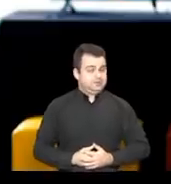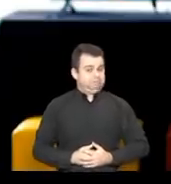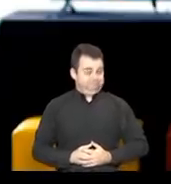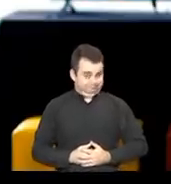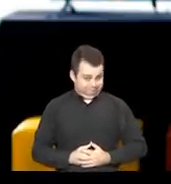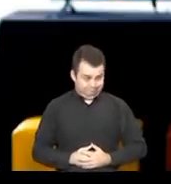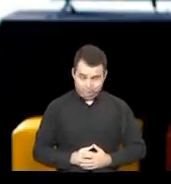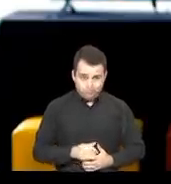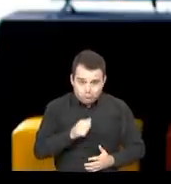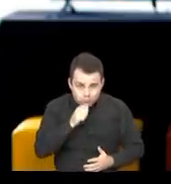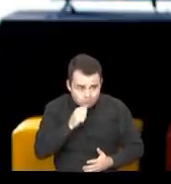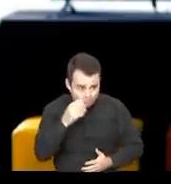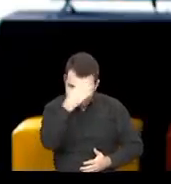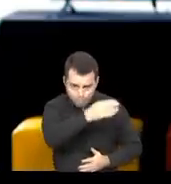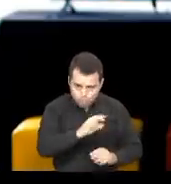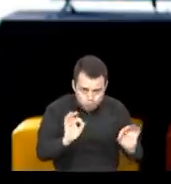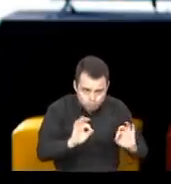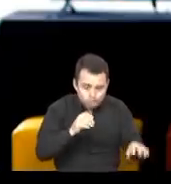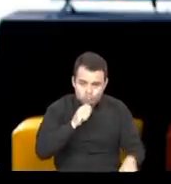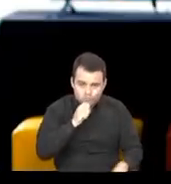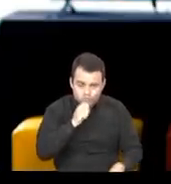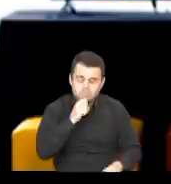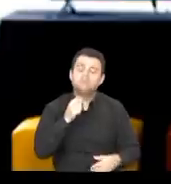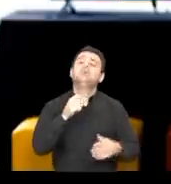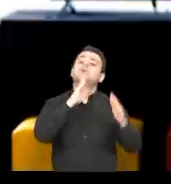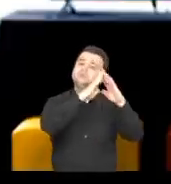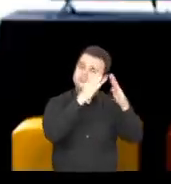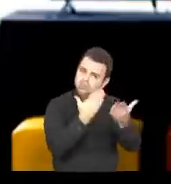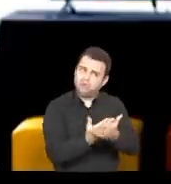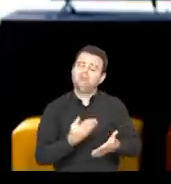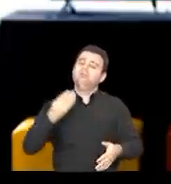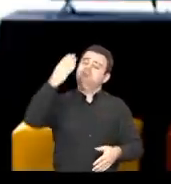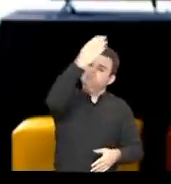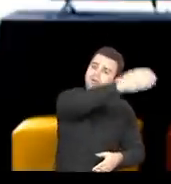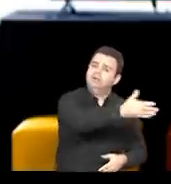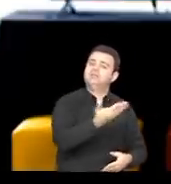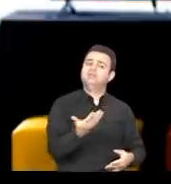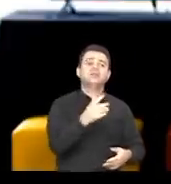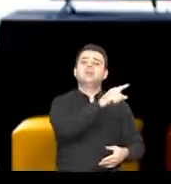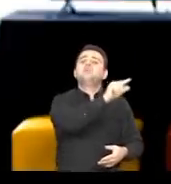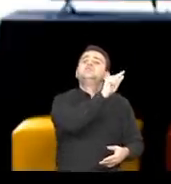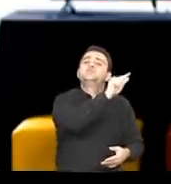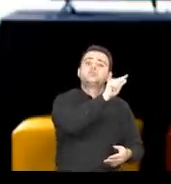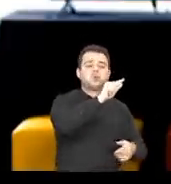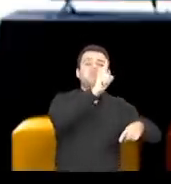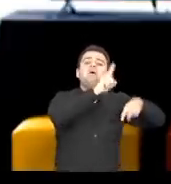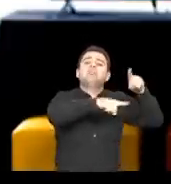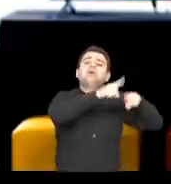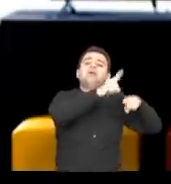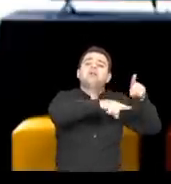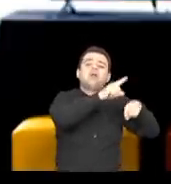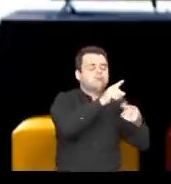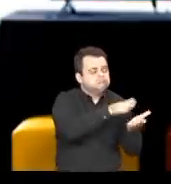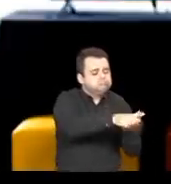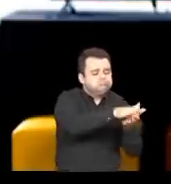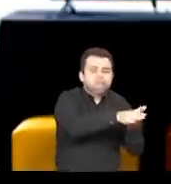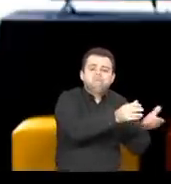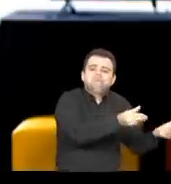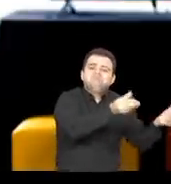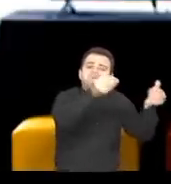Se você ainda não foi, procure a sua escola. Lá tem um material preparado por uma